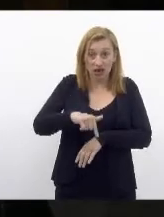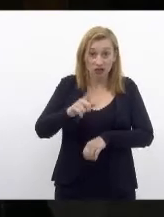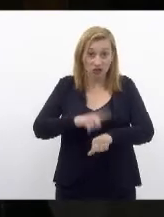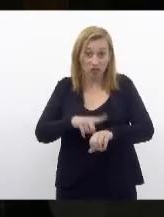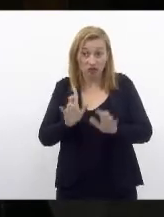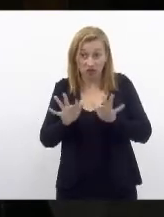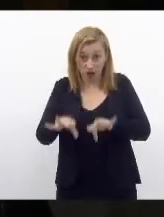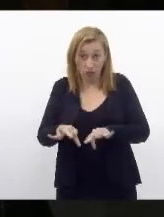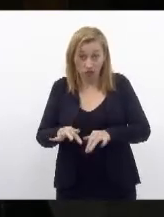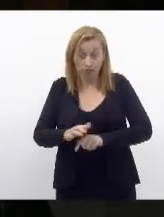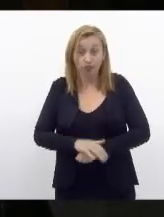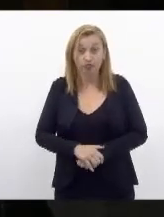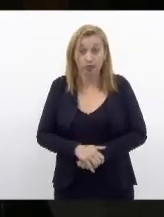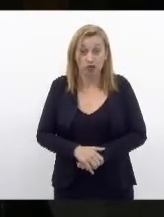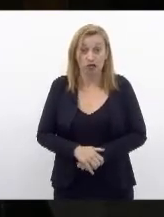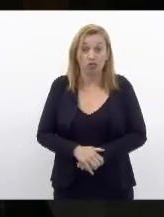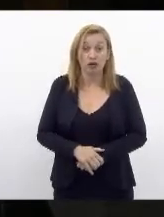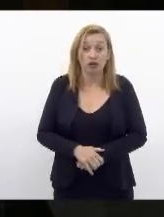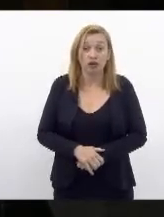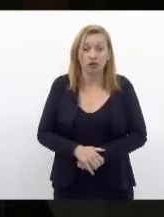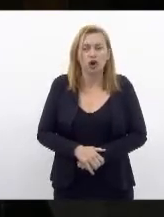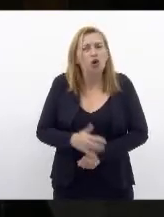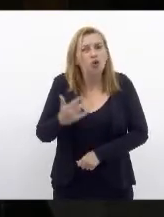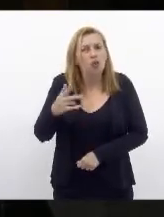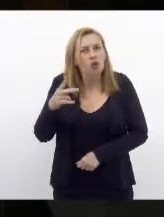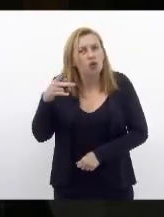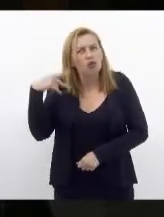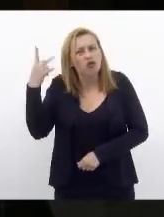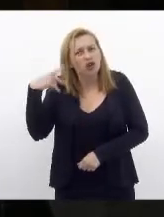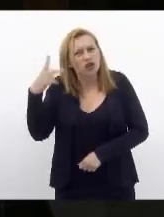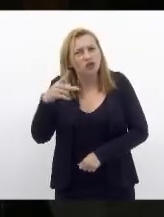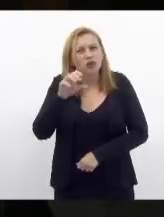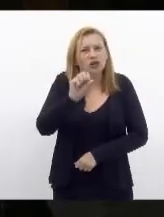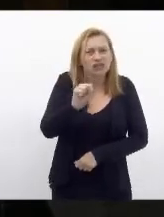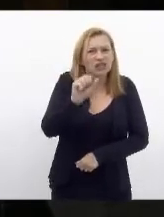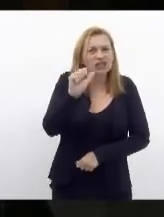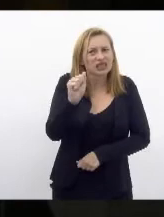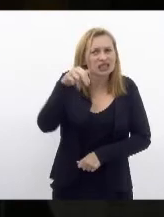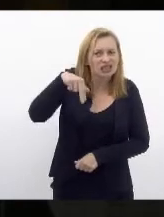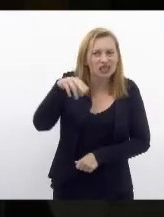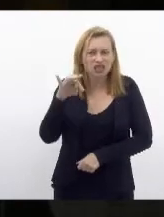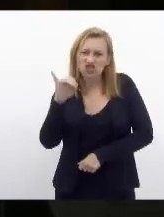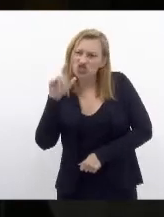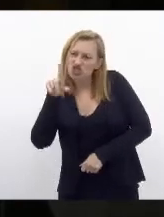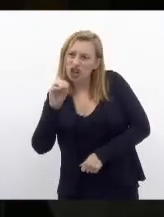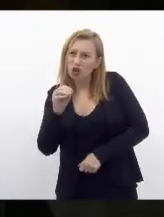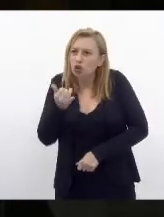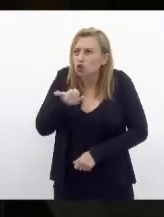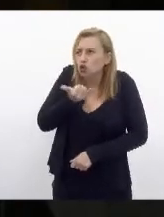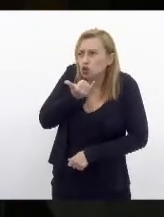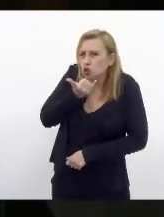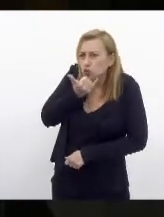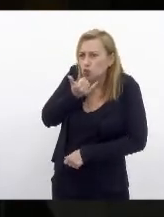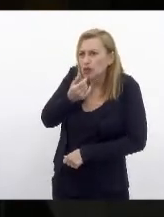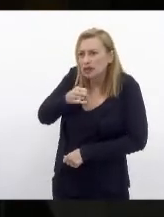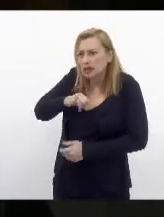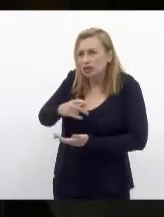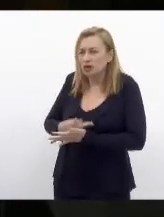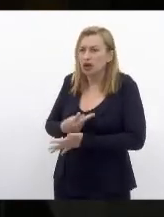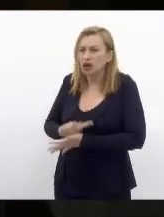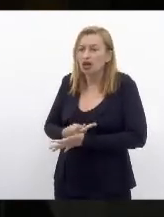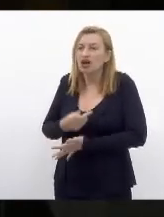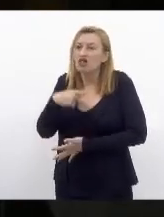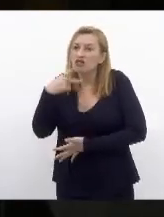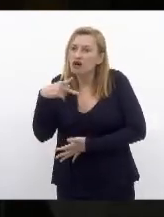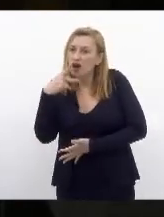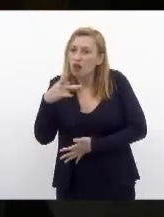final, e o, se eu não me engano, o vereador Santiago, me desculpa se não foi esse nome,